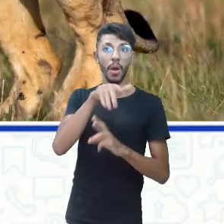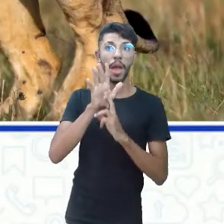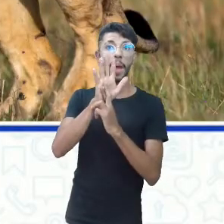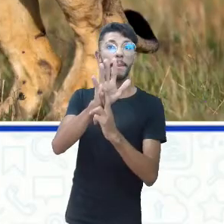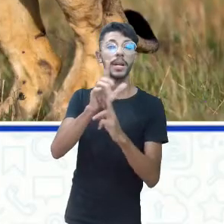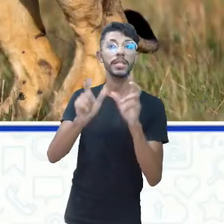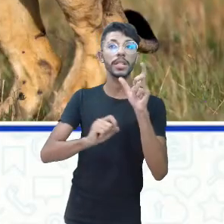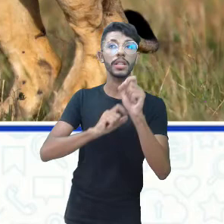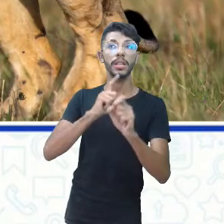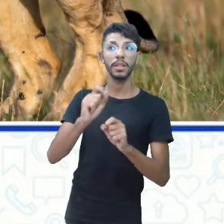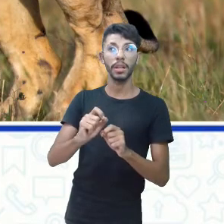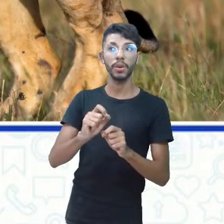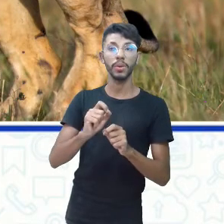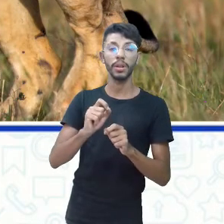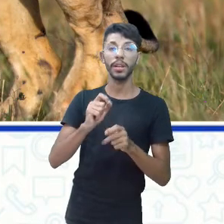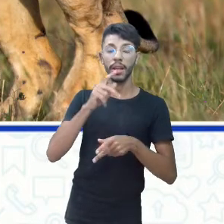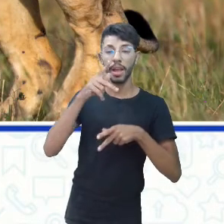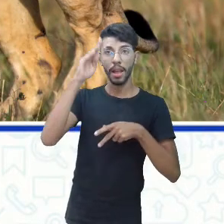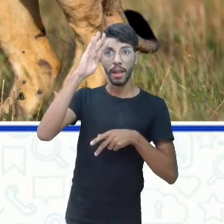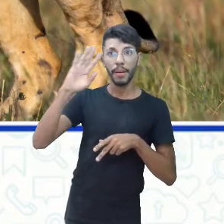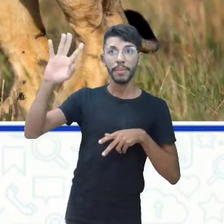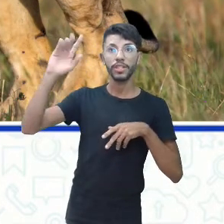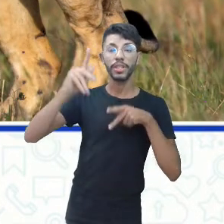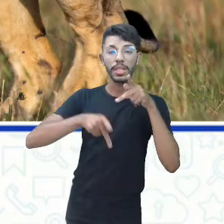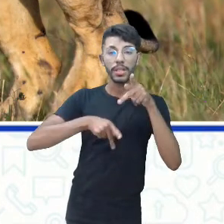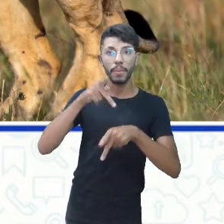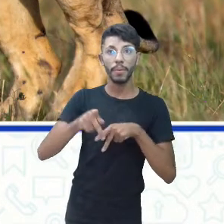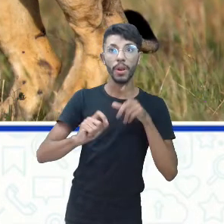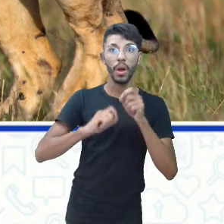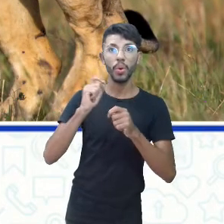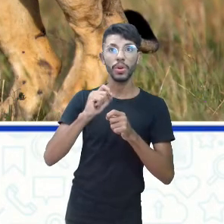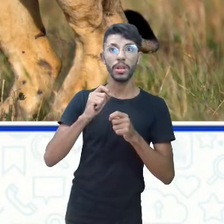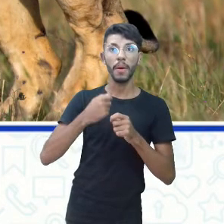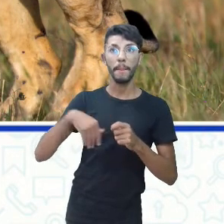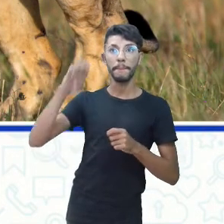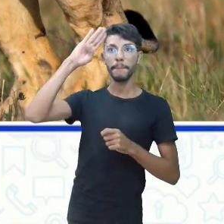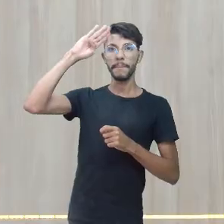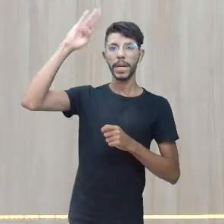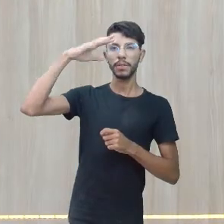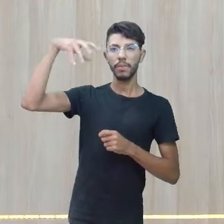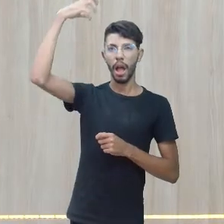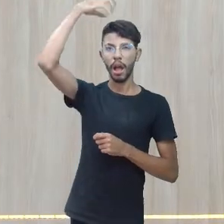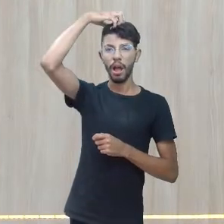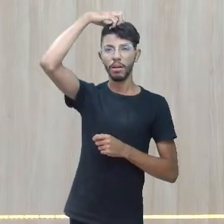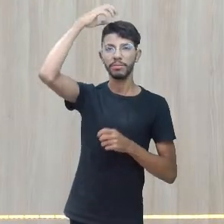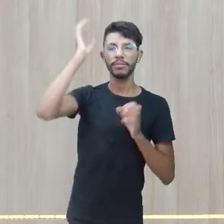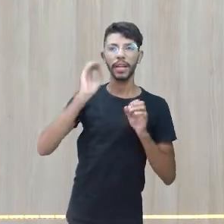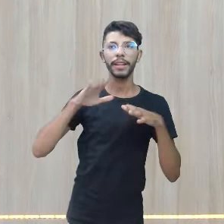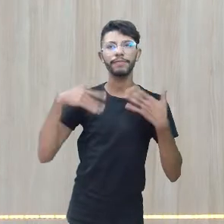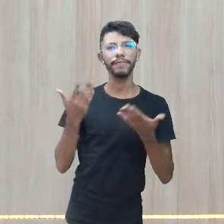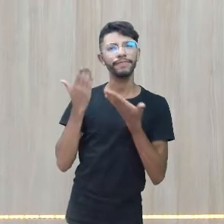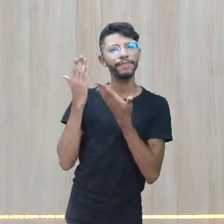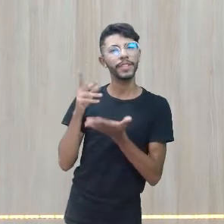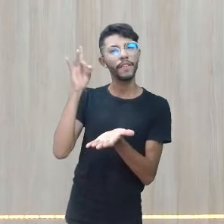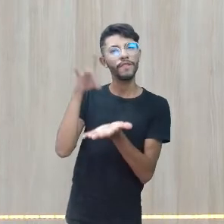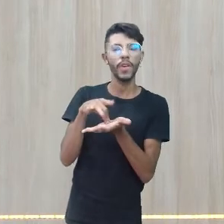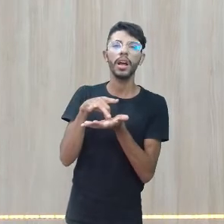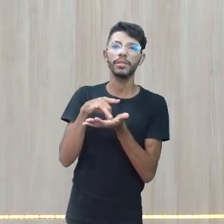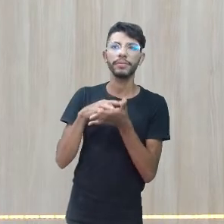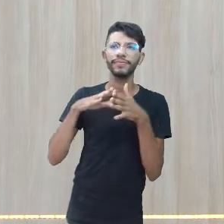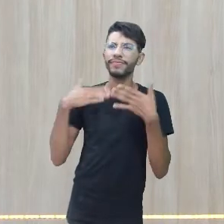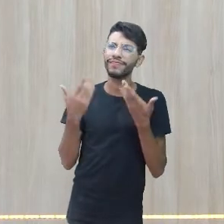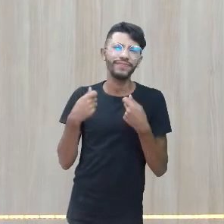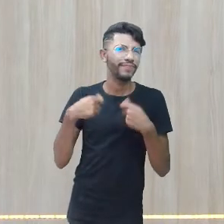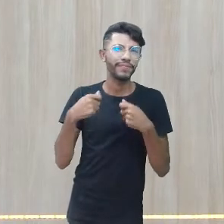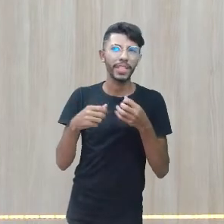na imaginação popular, ele representa a majestade. Então, isso já é fato. Então, não precisa